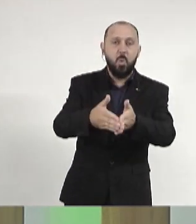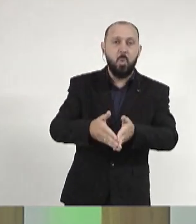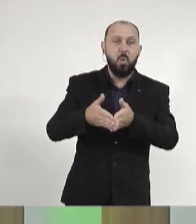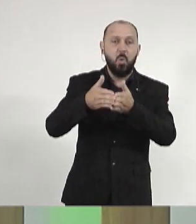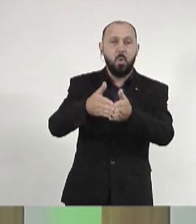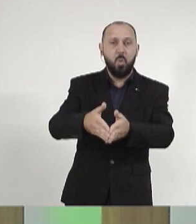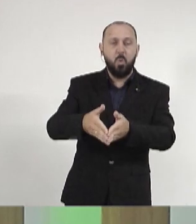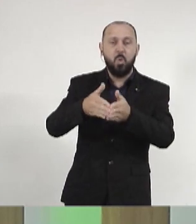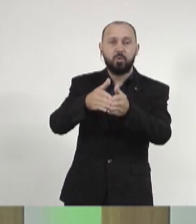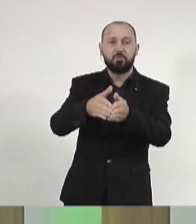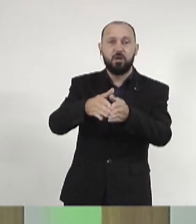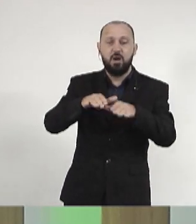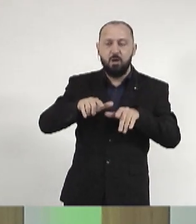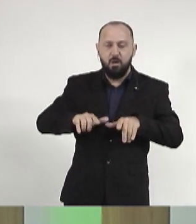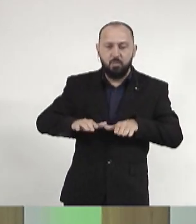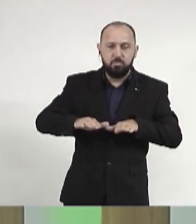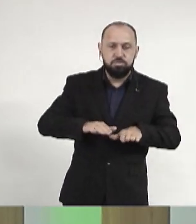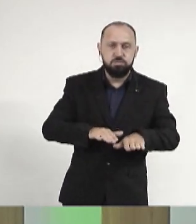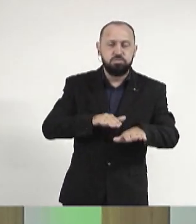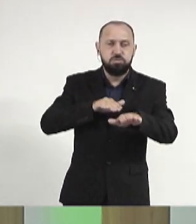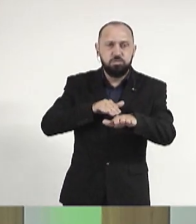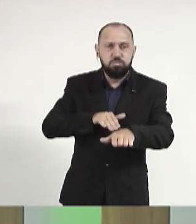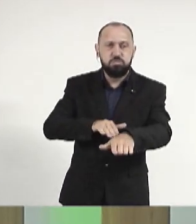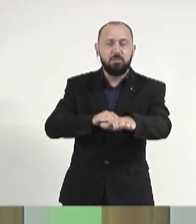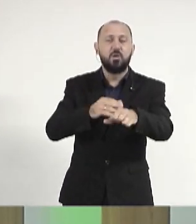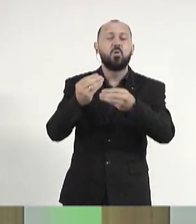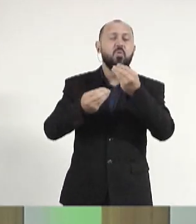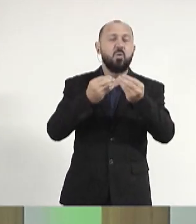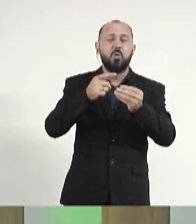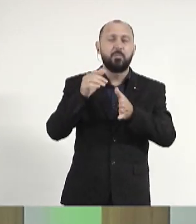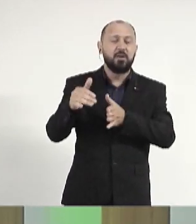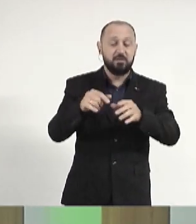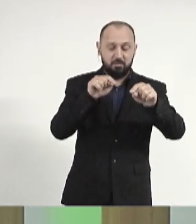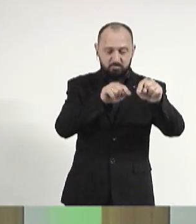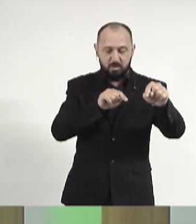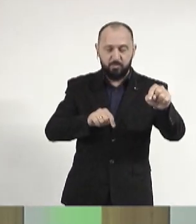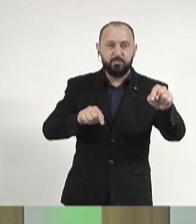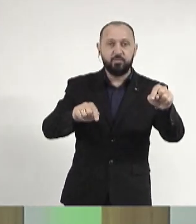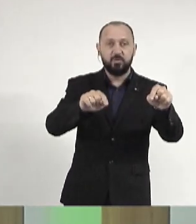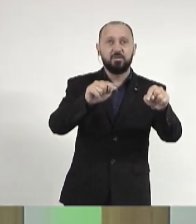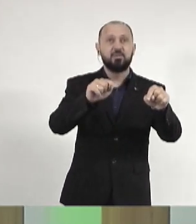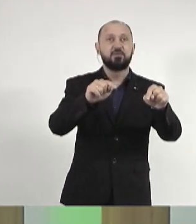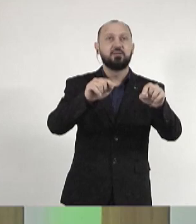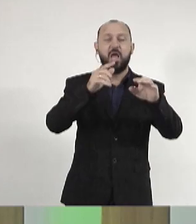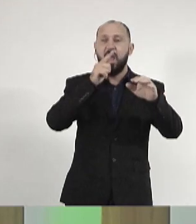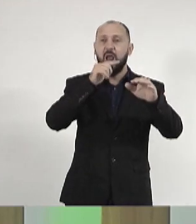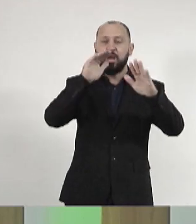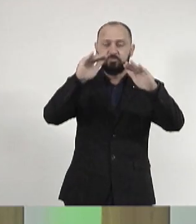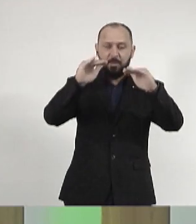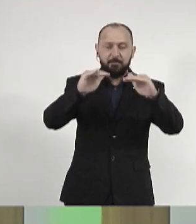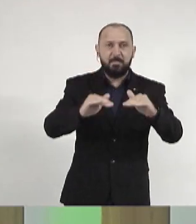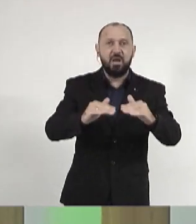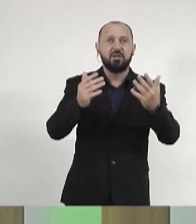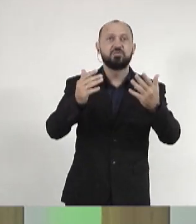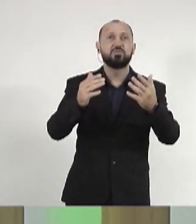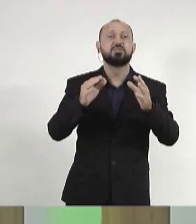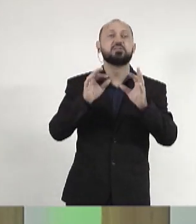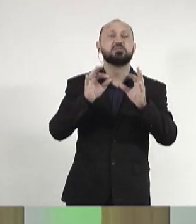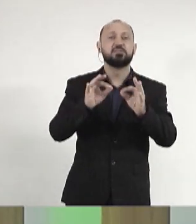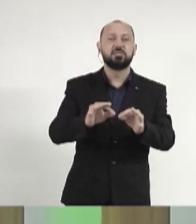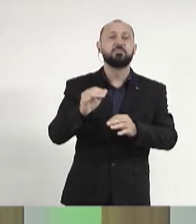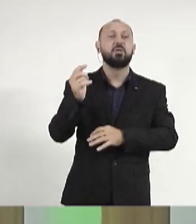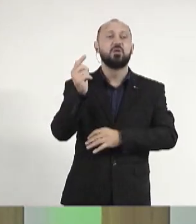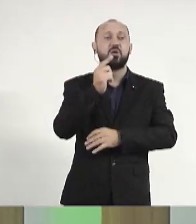especialmente abordando aí a situação do Rio Paraguai, que está com vários pontos abaixo do nível